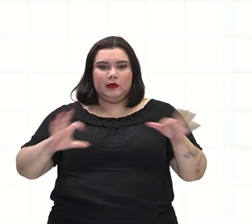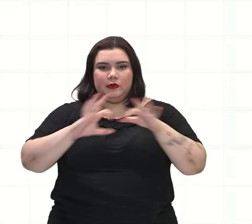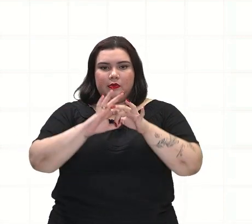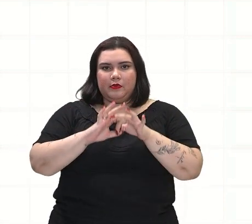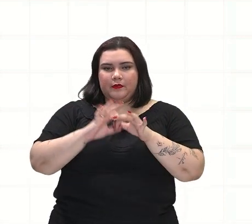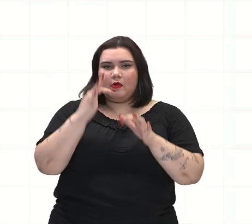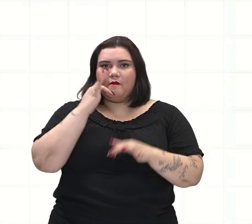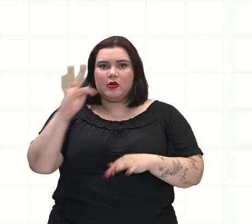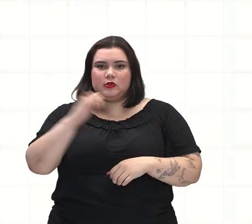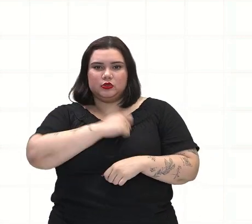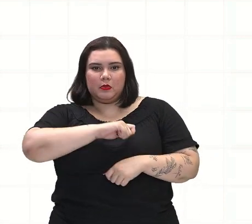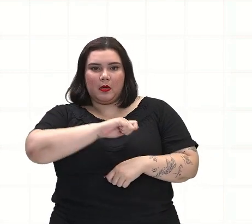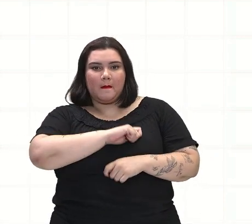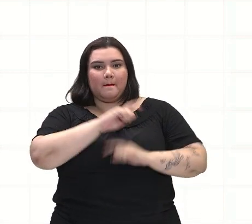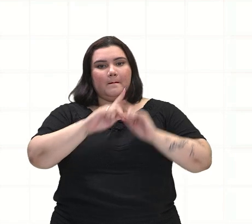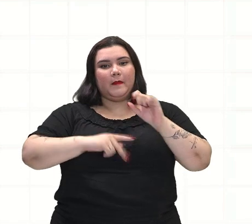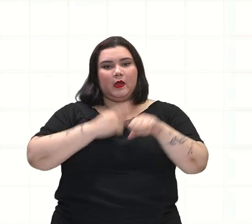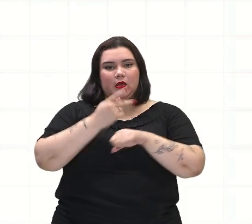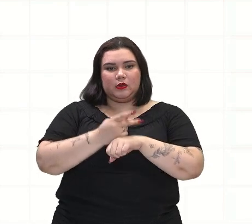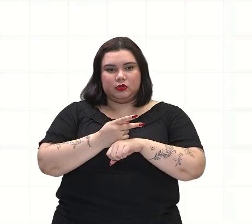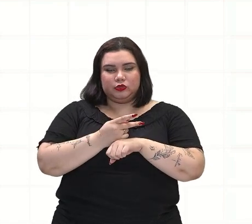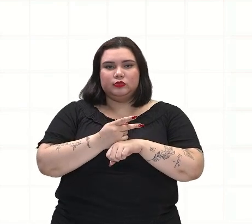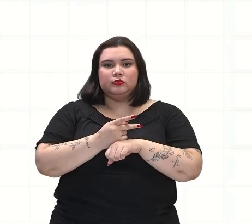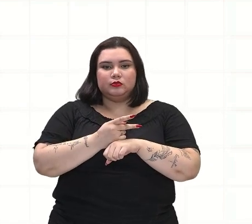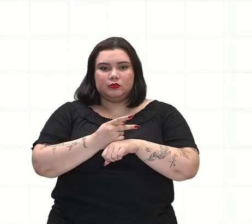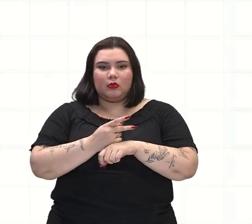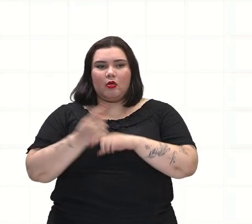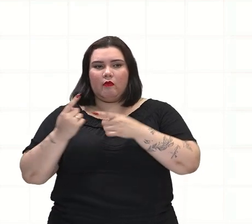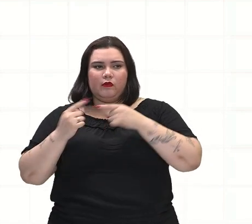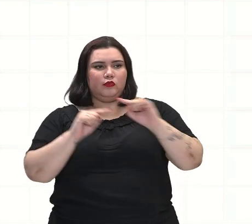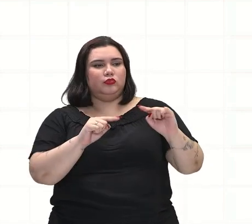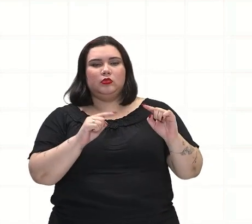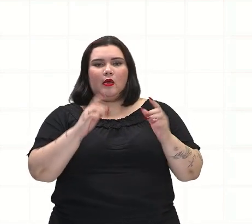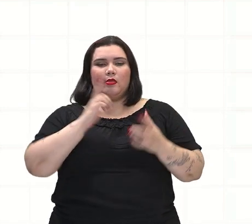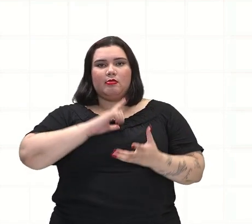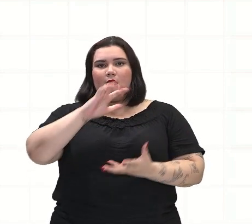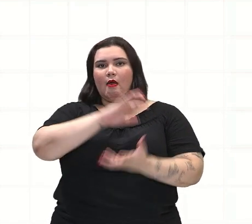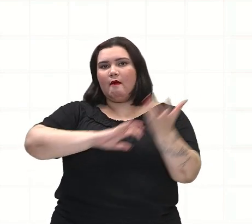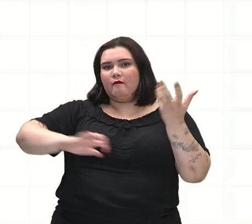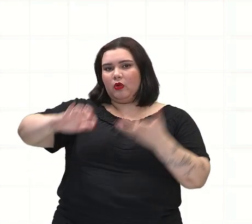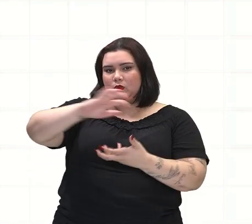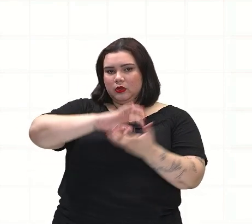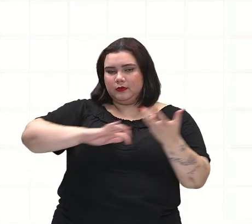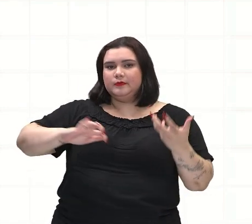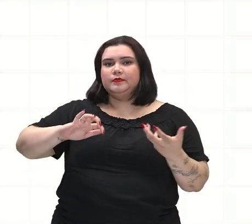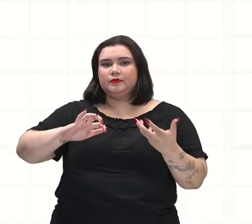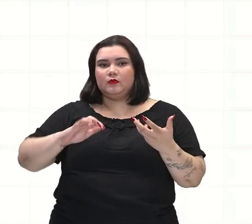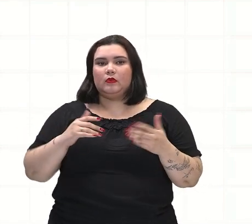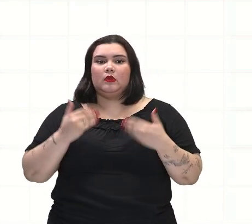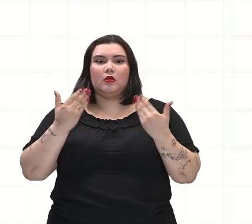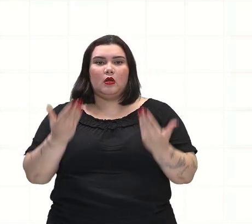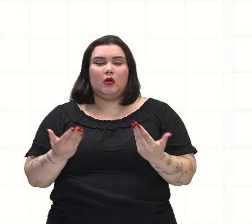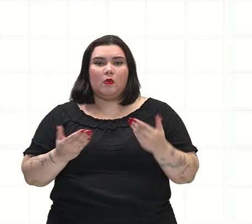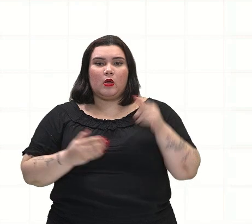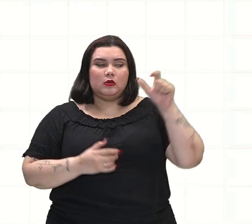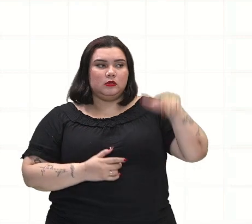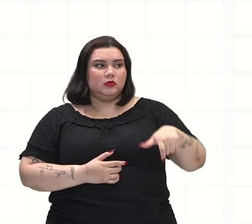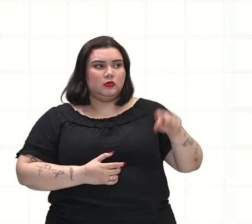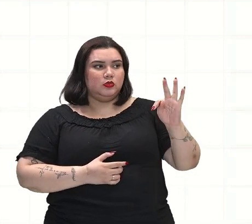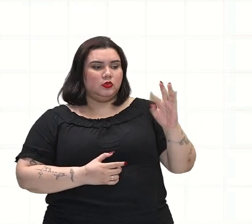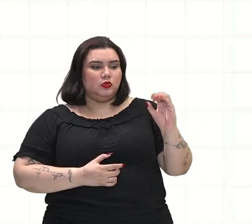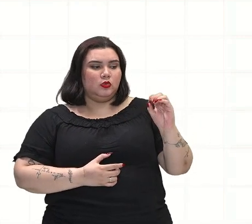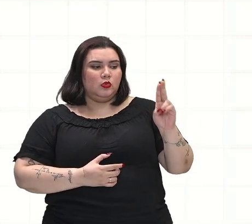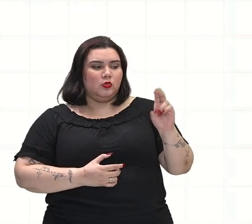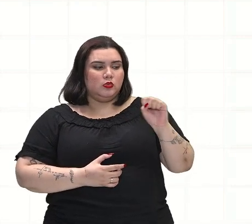mas depois voltou-se contra os colonizadores. Então, o Toussaint ele vai ser